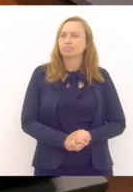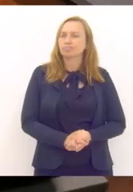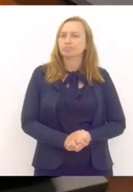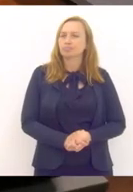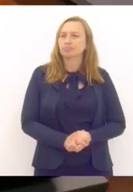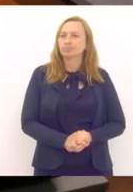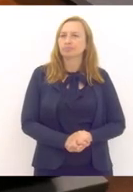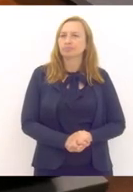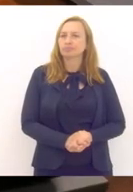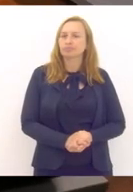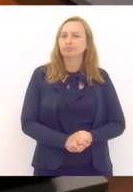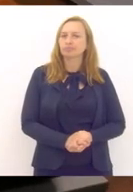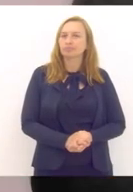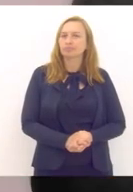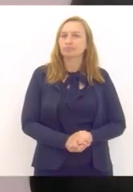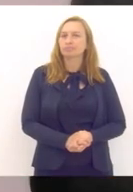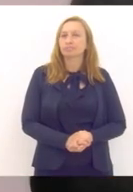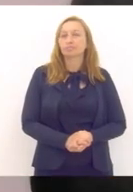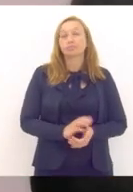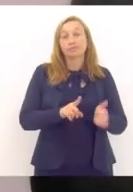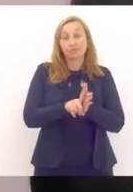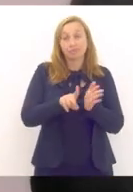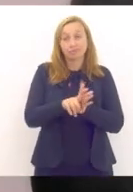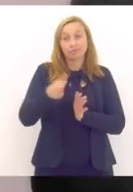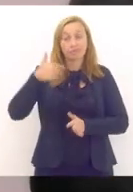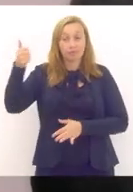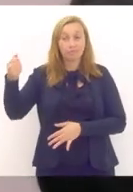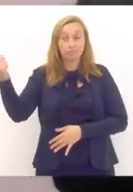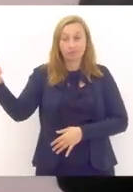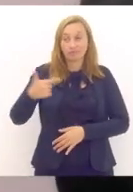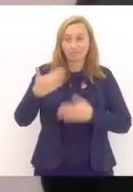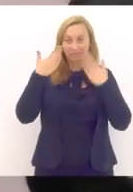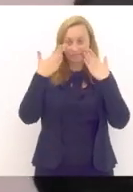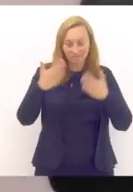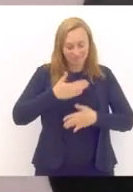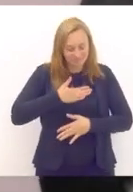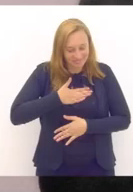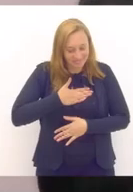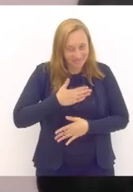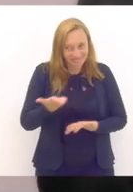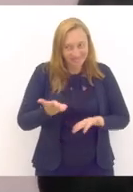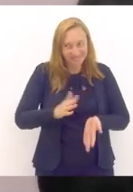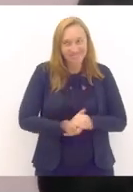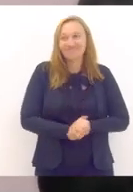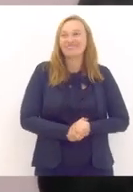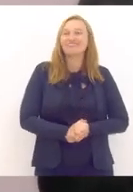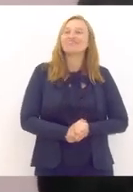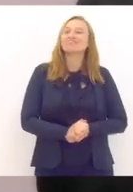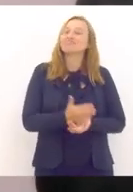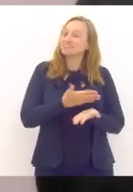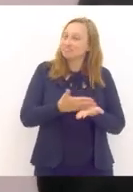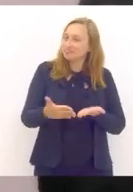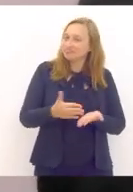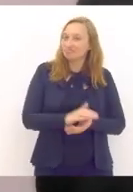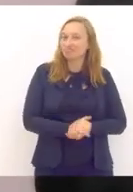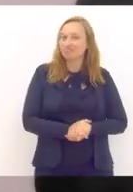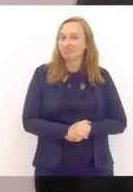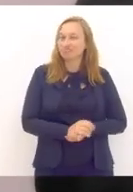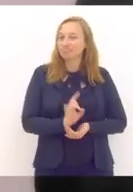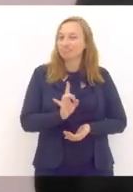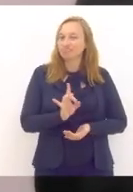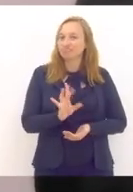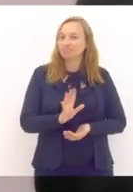as perguntas, em geral, são bastante melhores do que a minha apresentação, né? Então, eu queria começar, eu vou não só